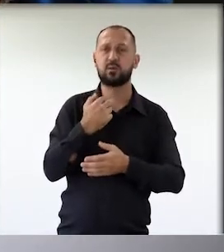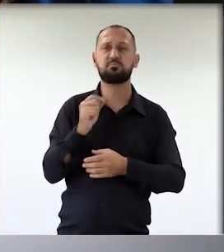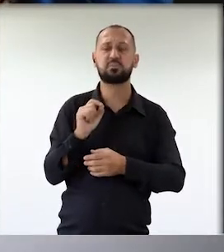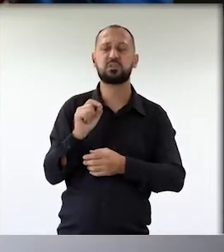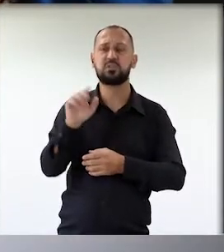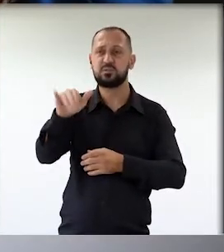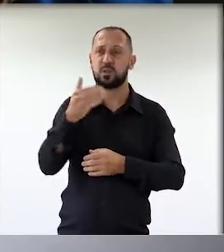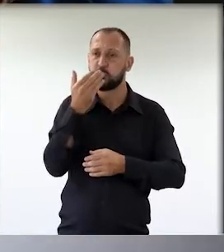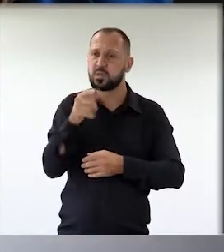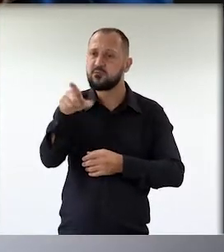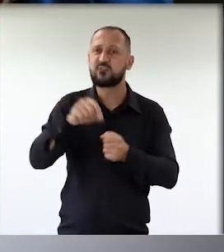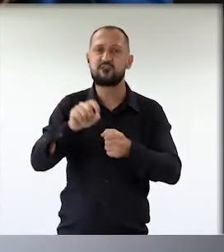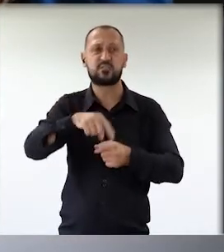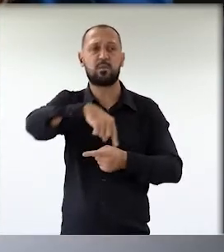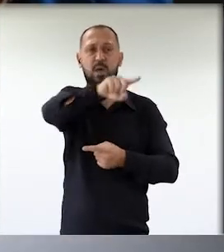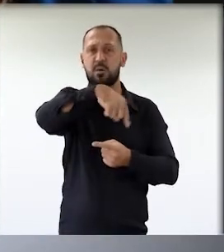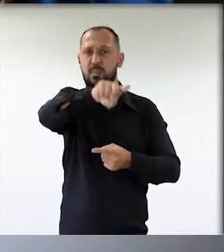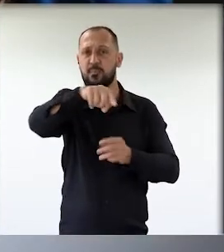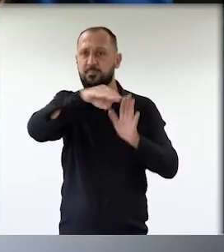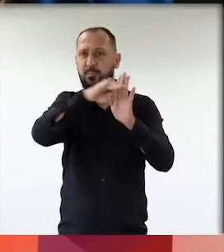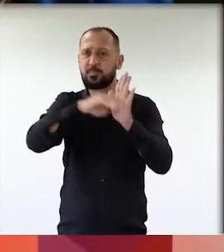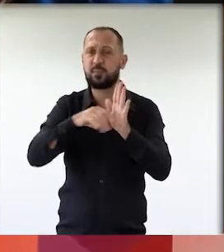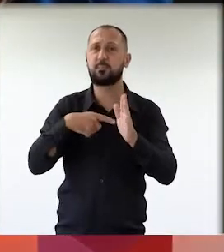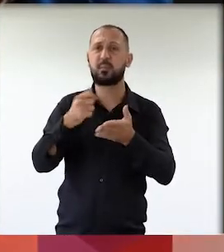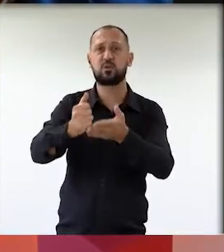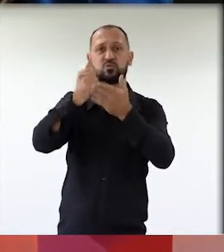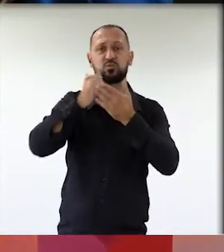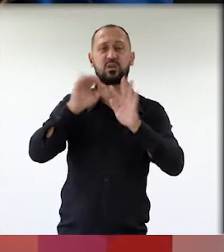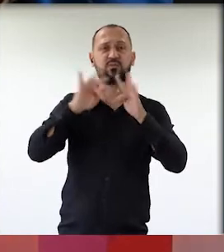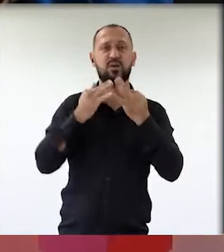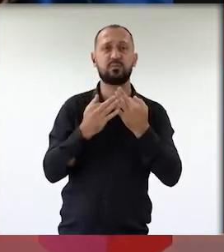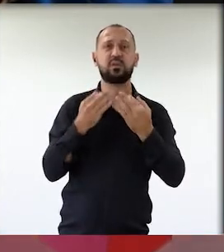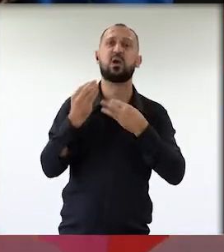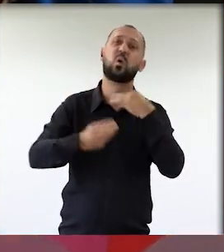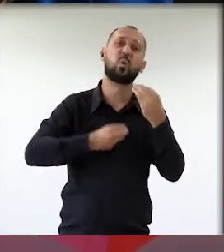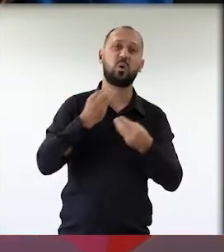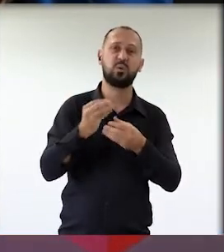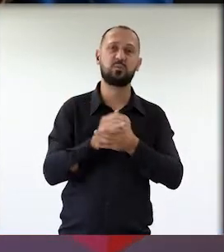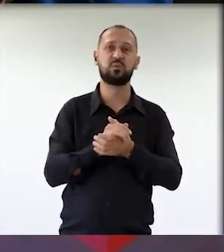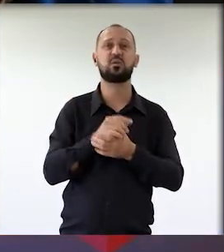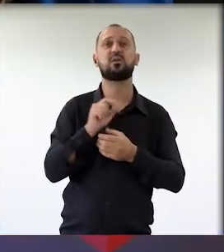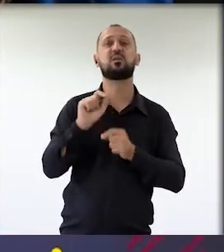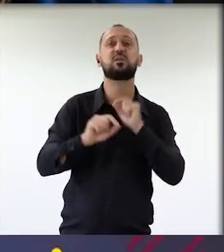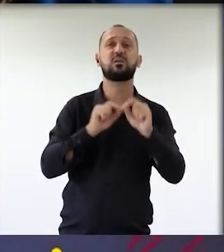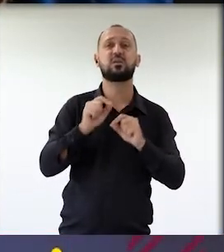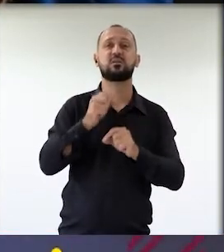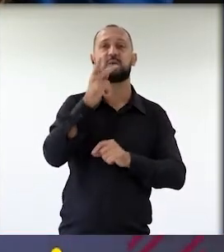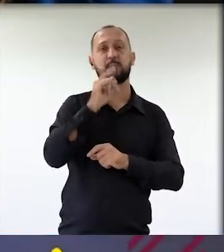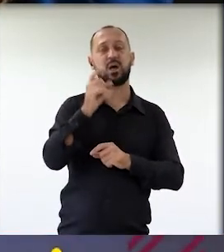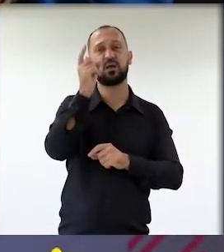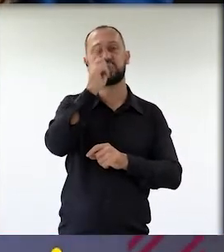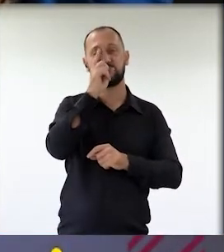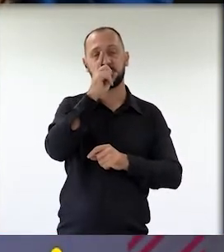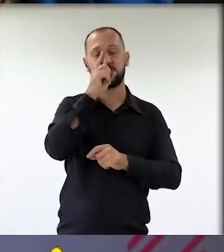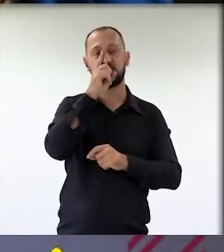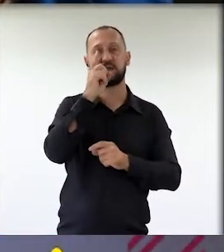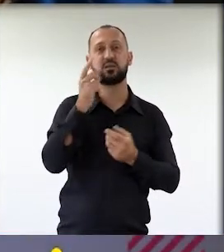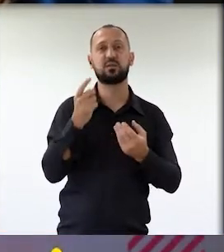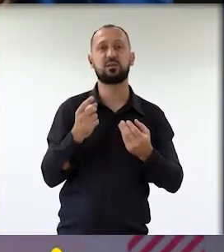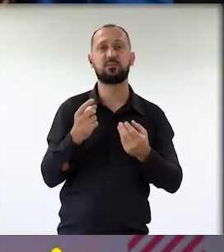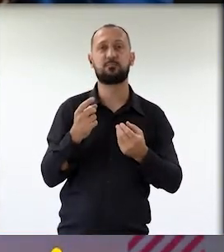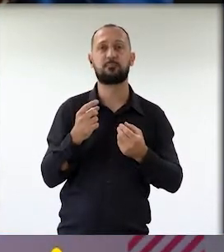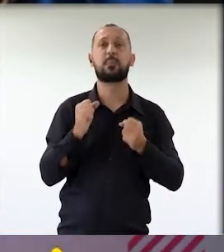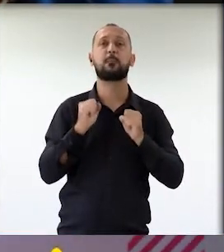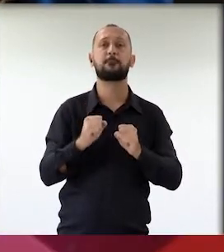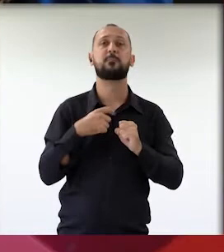posso pedir para ele fazer alguma coisa aqui também, né, em prol da família? E aí, o que esse pai e o que essa